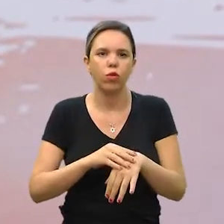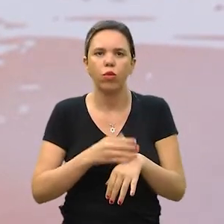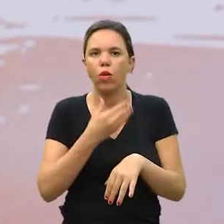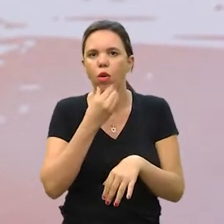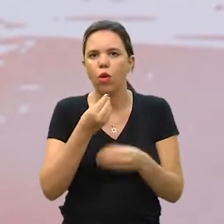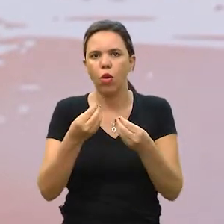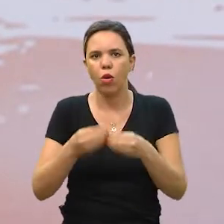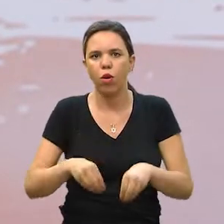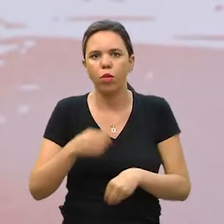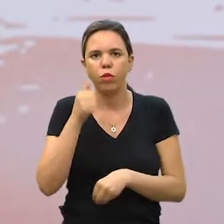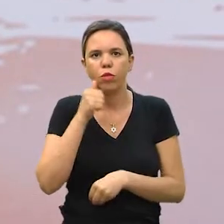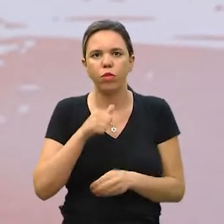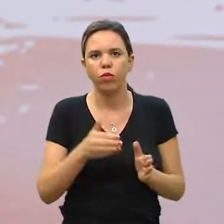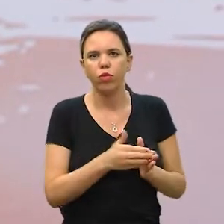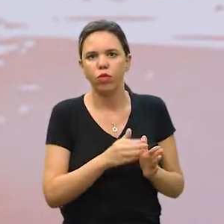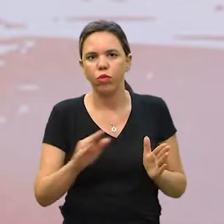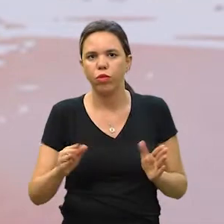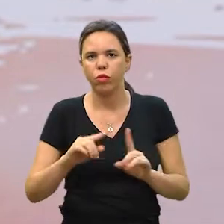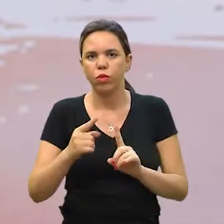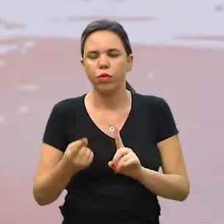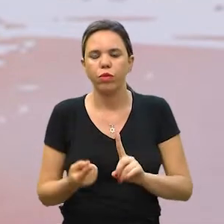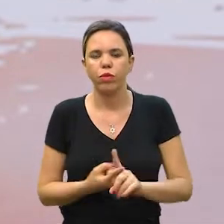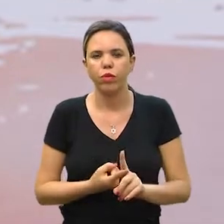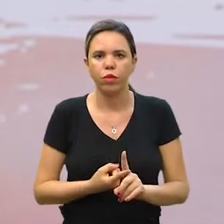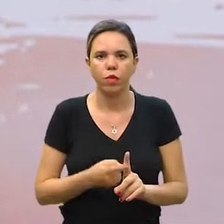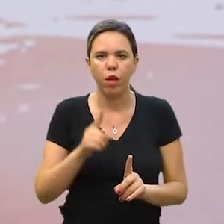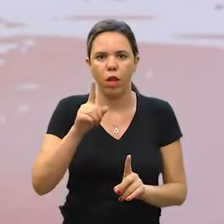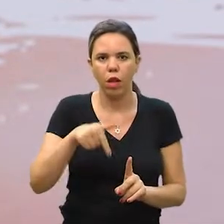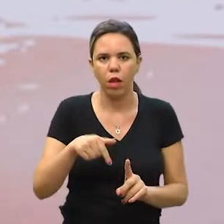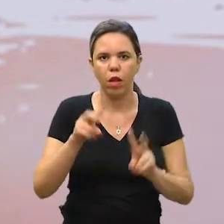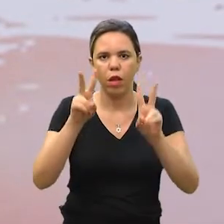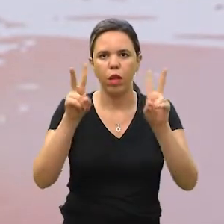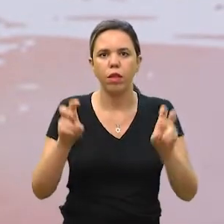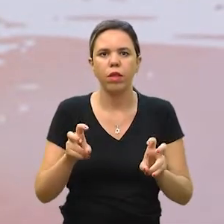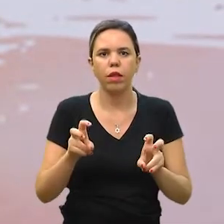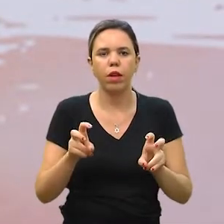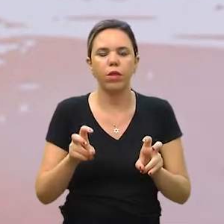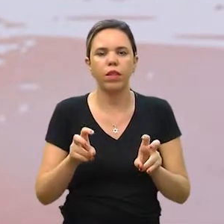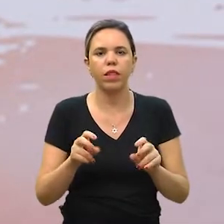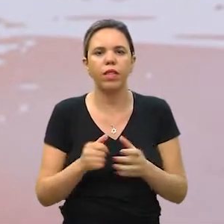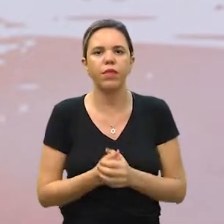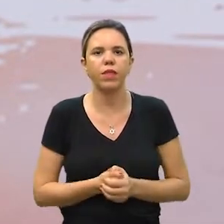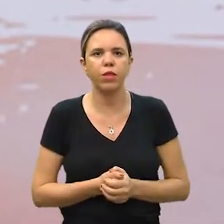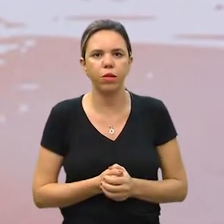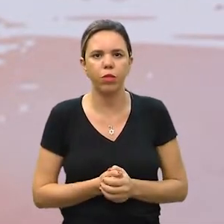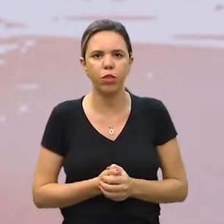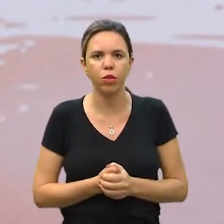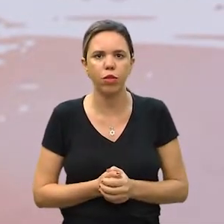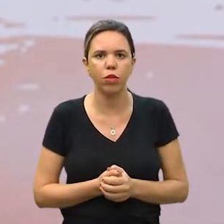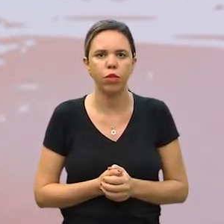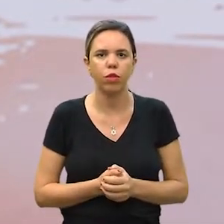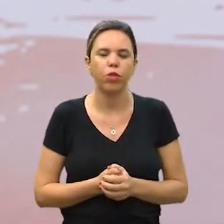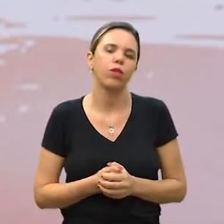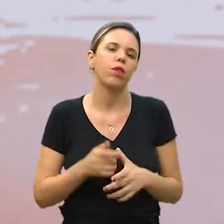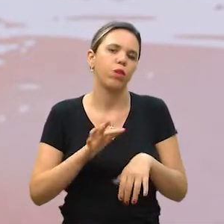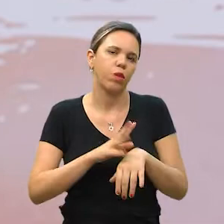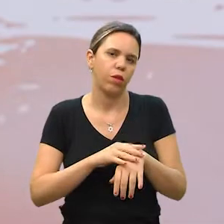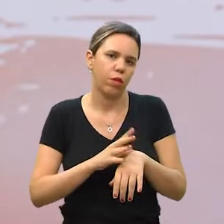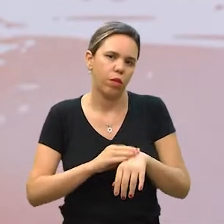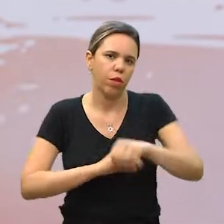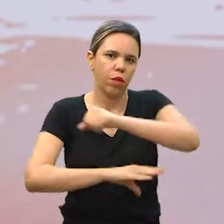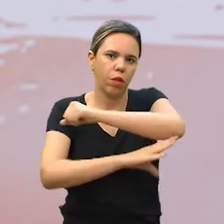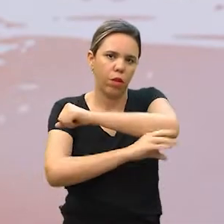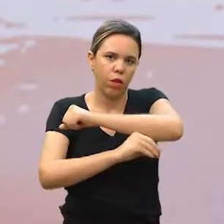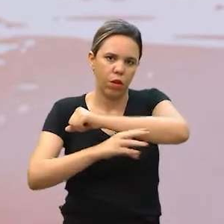mulheres principalmente durante a gravidez. E esse é o nosso tema de hoje, trombose durante a